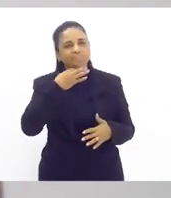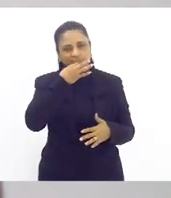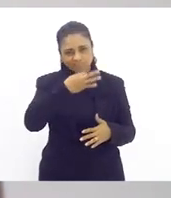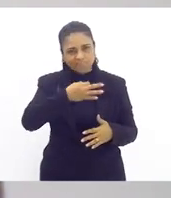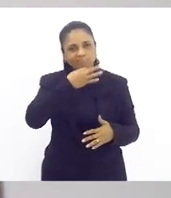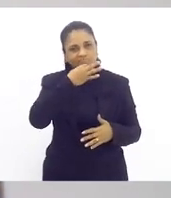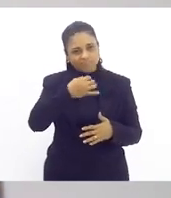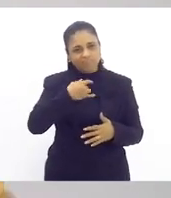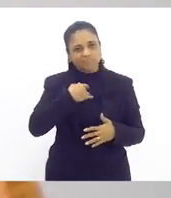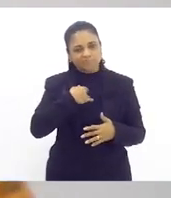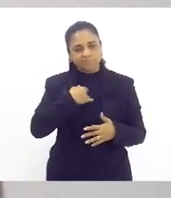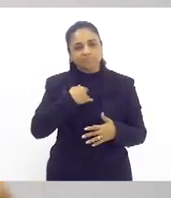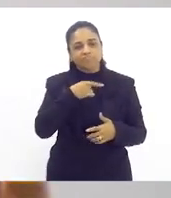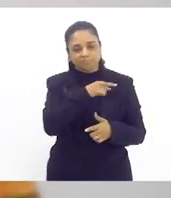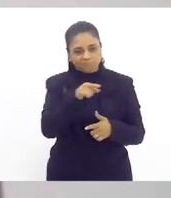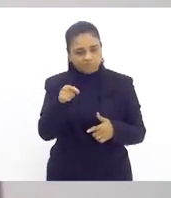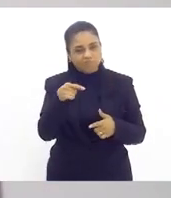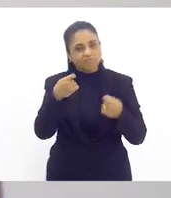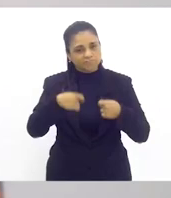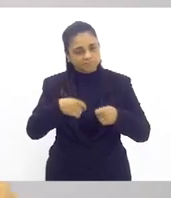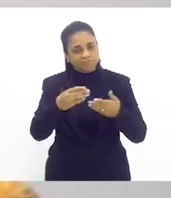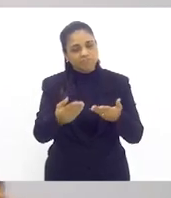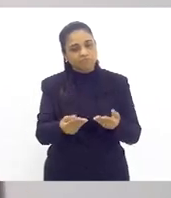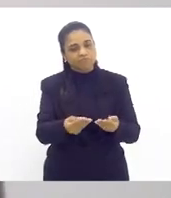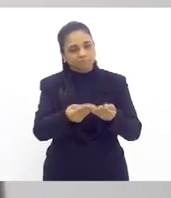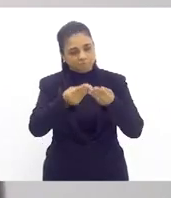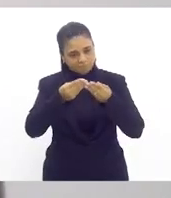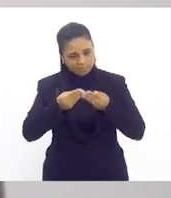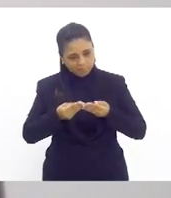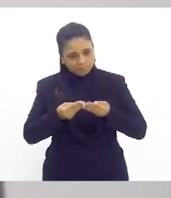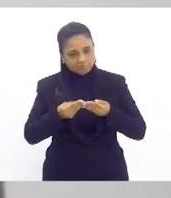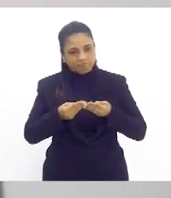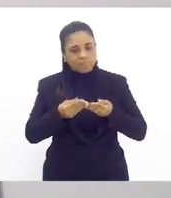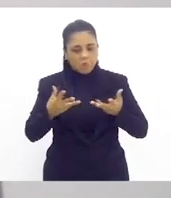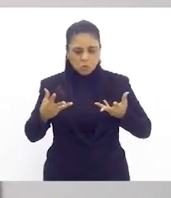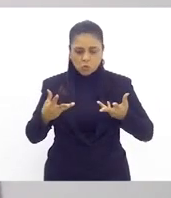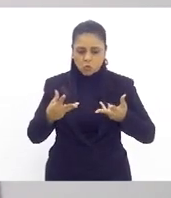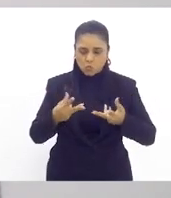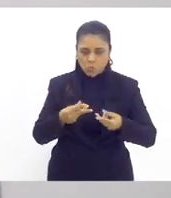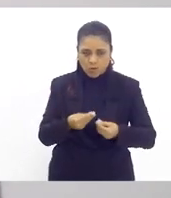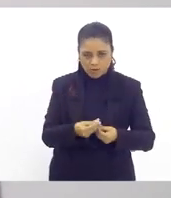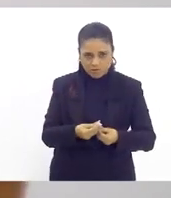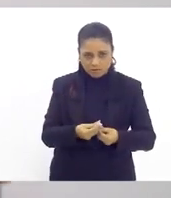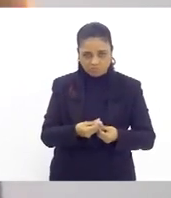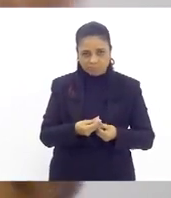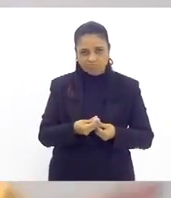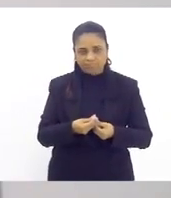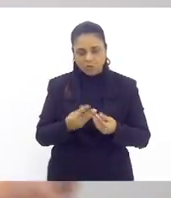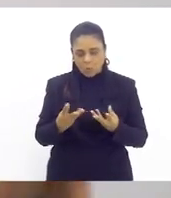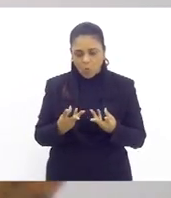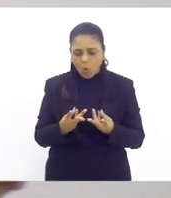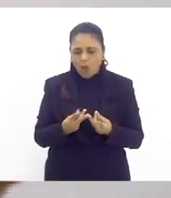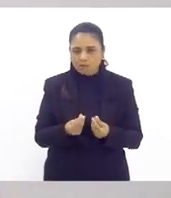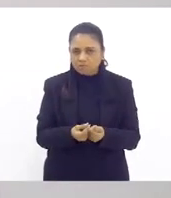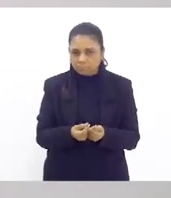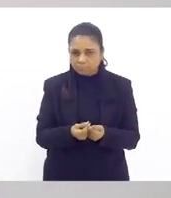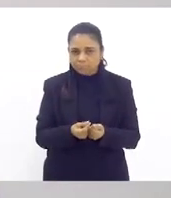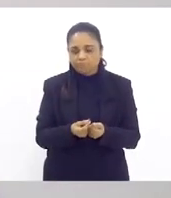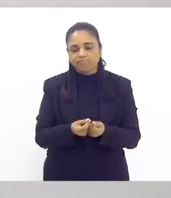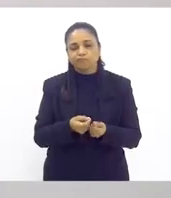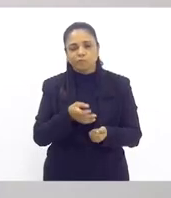é que vocês também nos demandem de forma um pouco mais qualificada né reconhecer o movimento